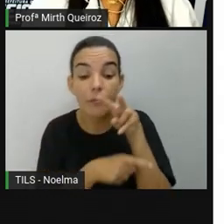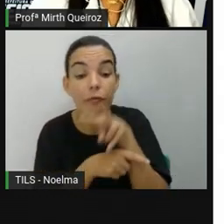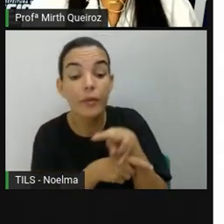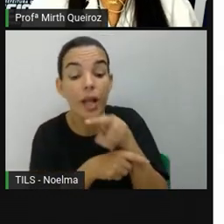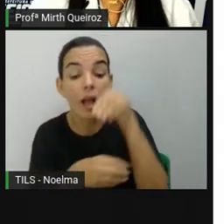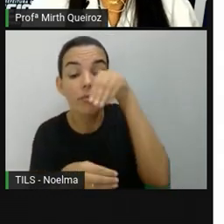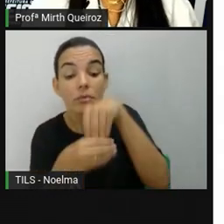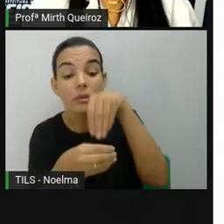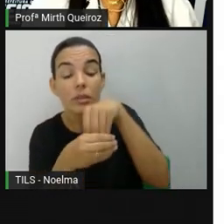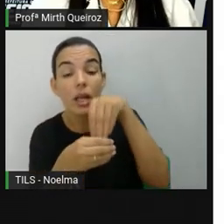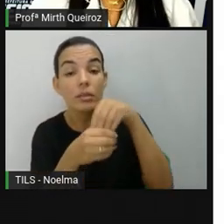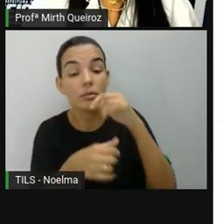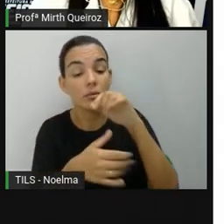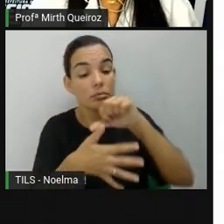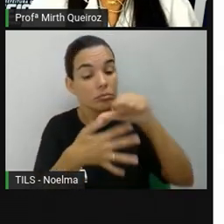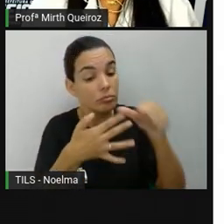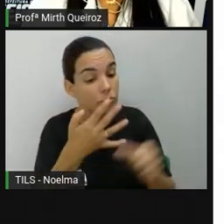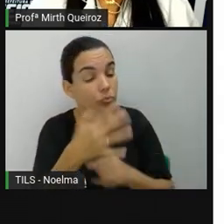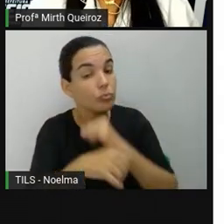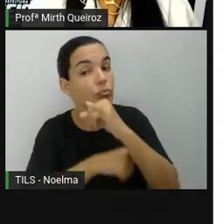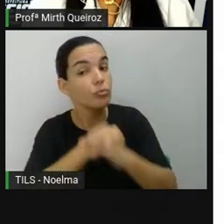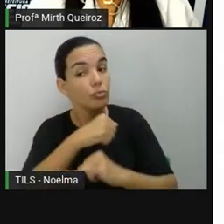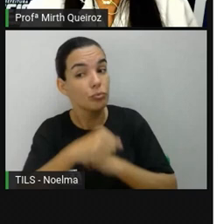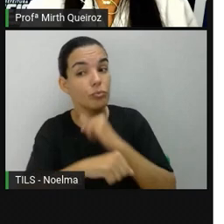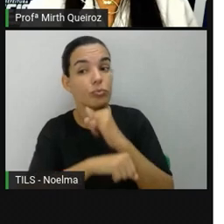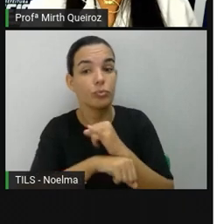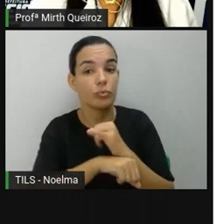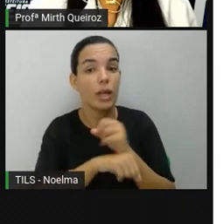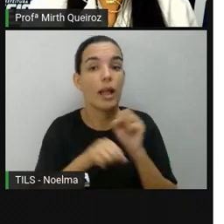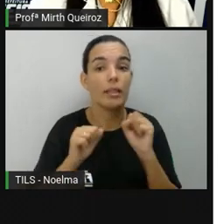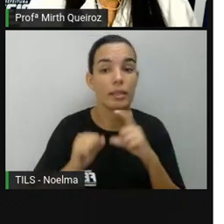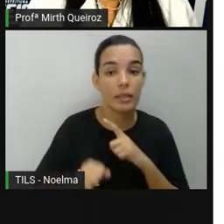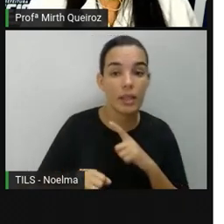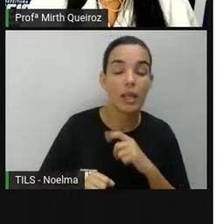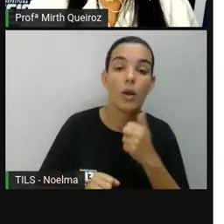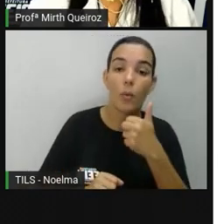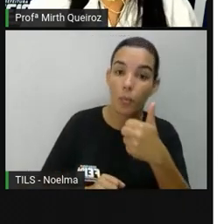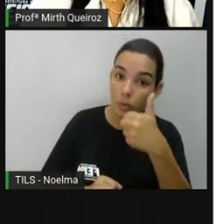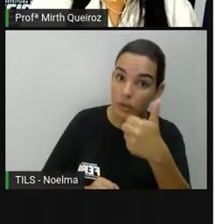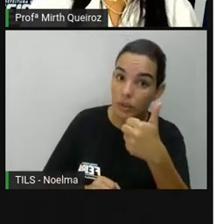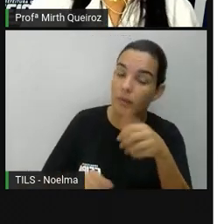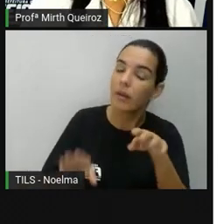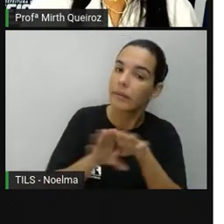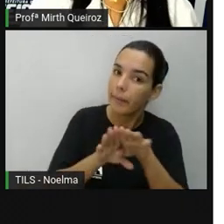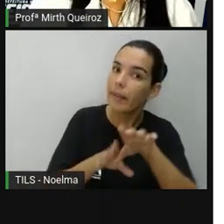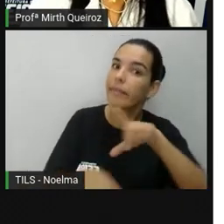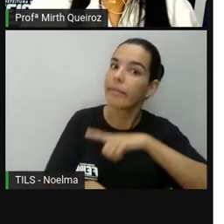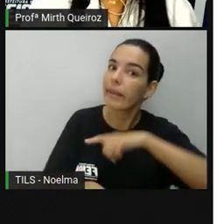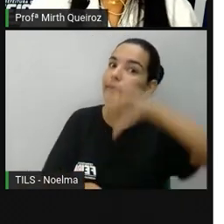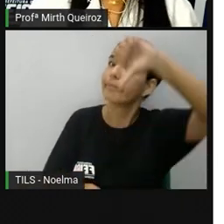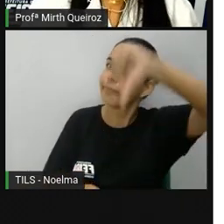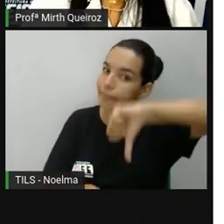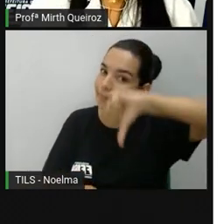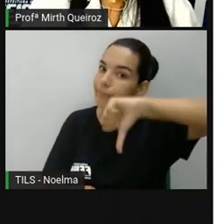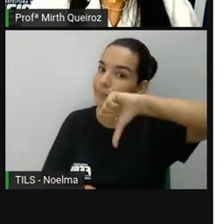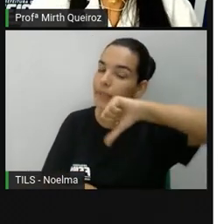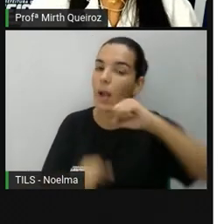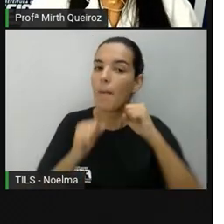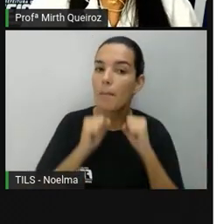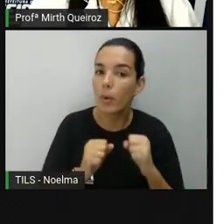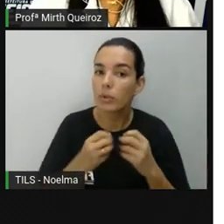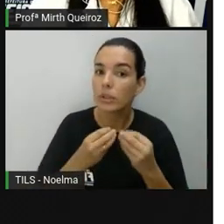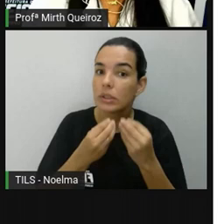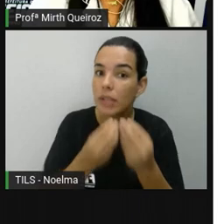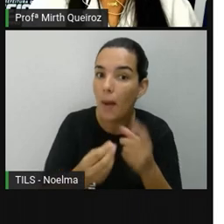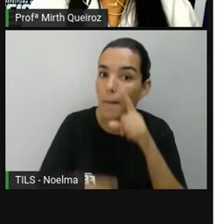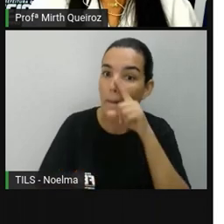vendo dentro dessas redes sociais. Porque tem coisas legais, tem coisas positivas, mas também tem coisas negativas e que podem oferecer,